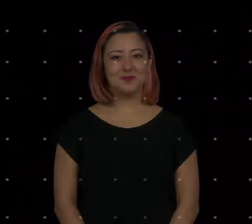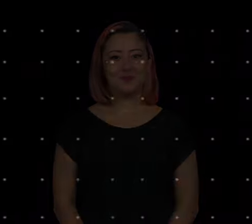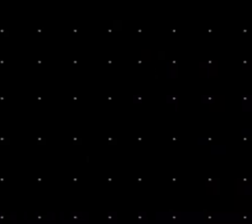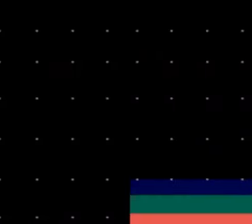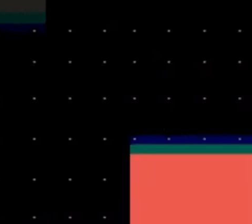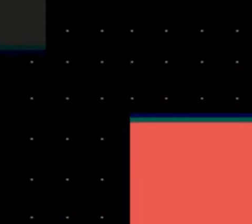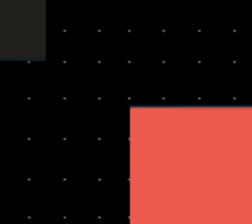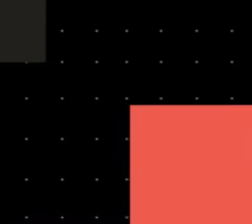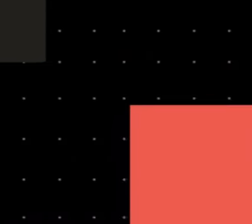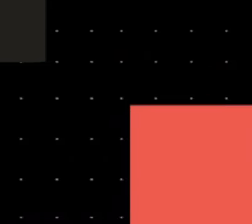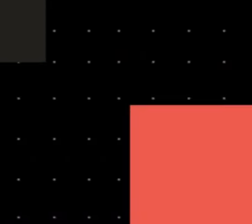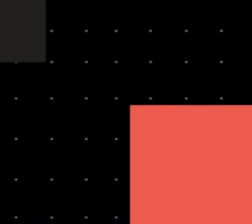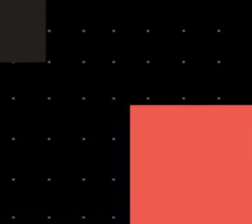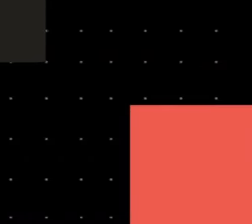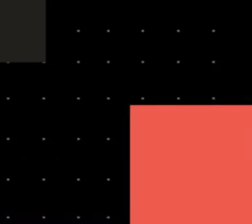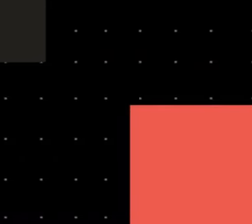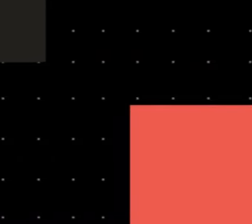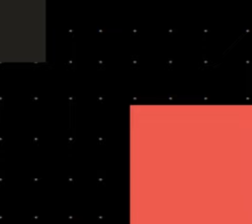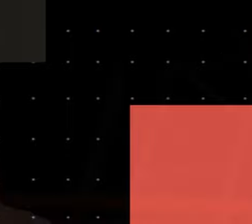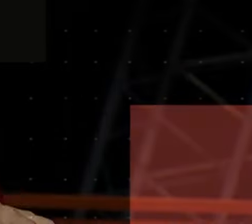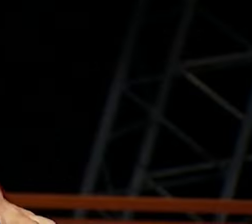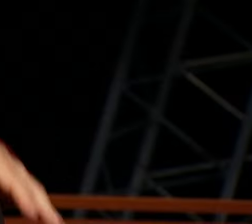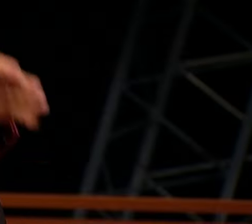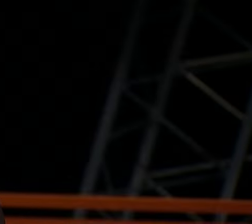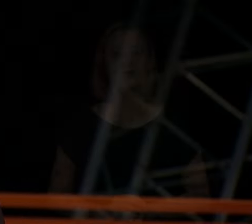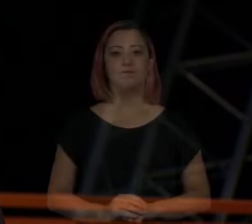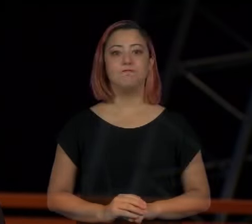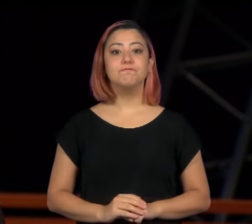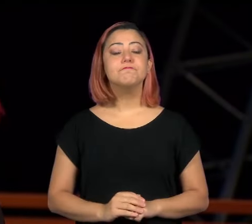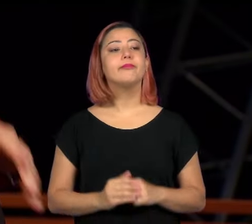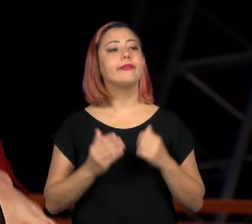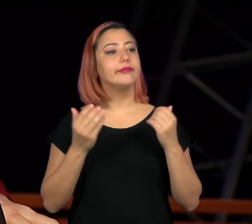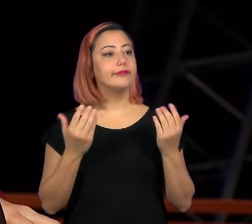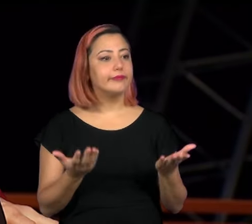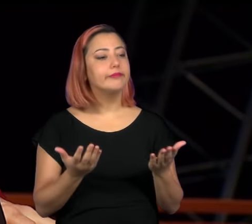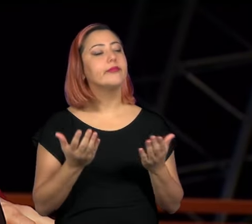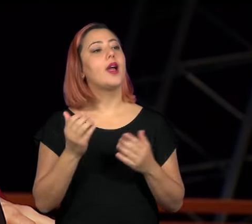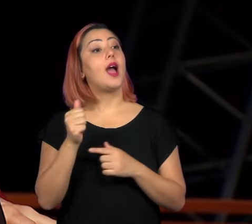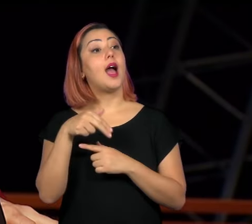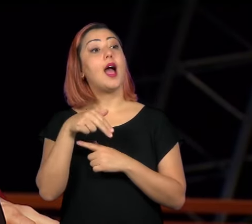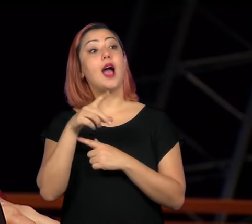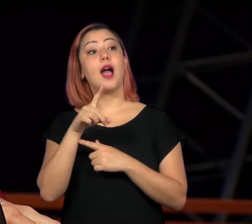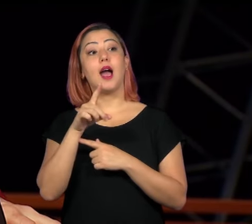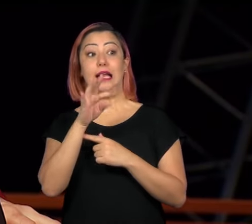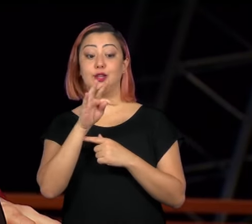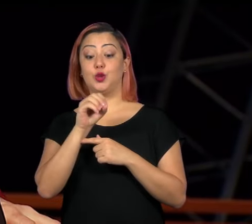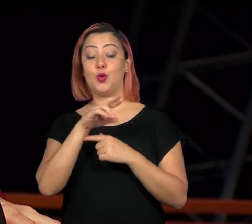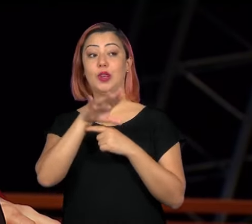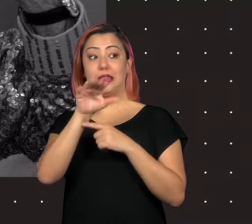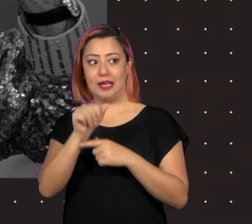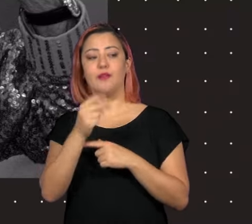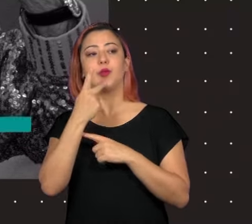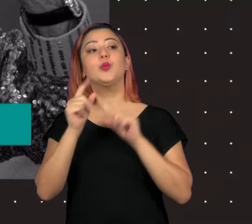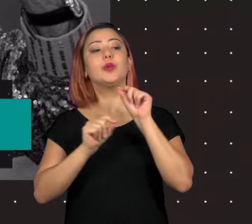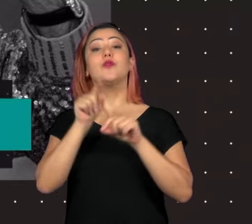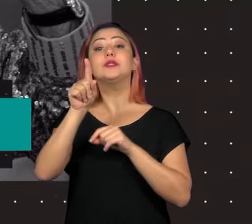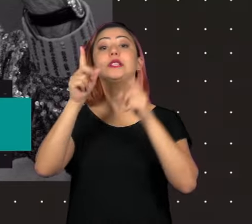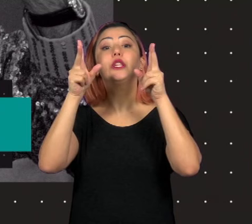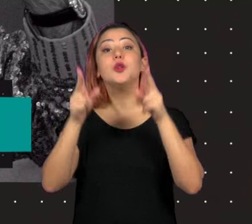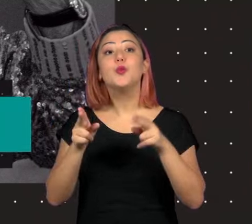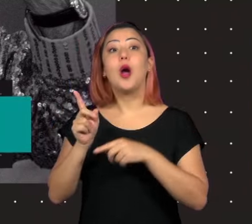É o seguinte, a Tônia Carreiro Diz que você era Dercy Gonçalves